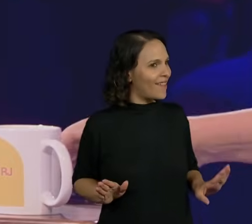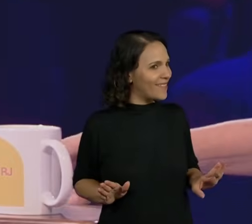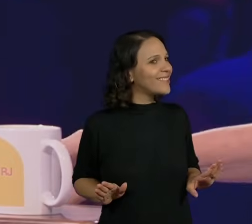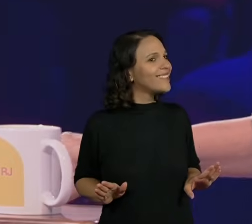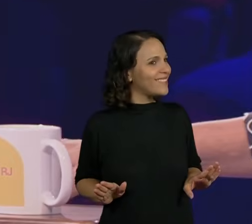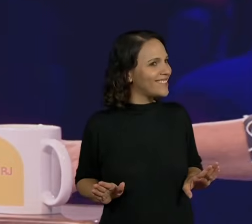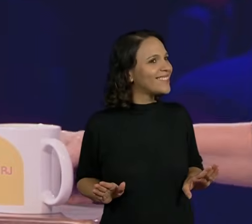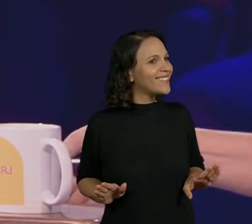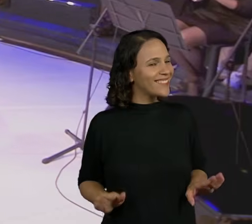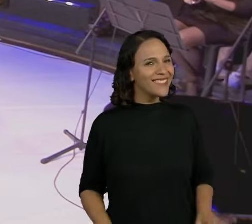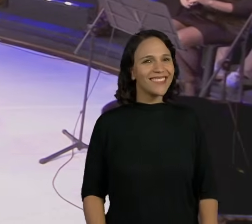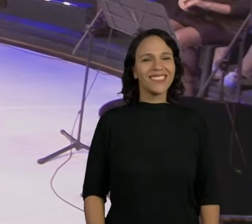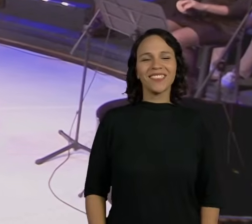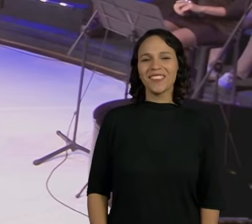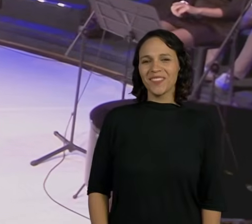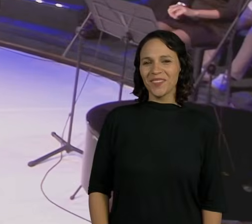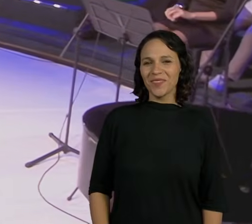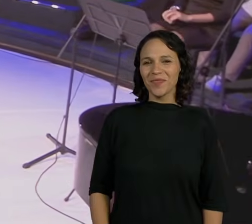gente.